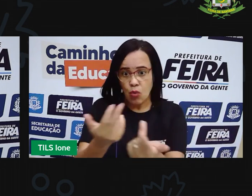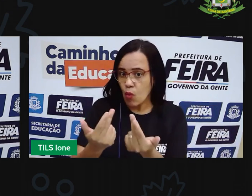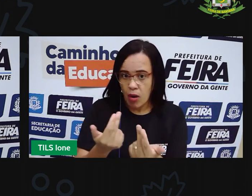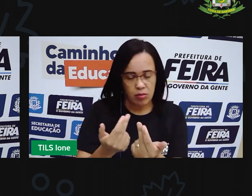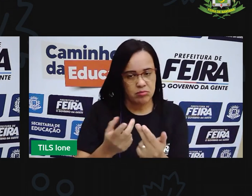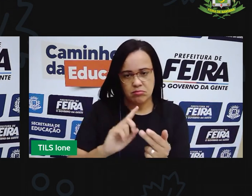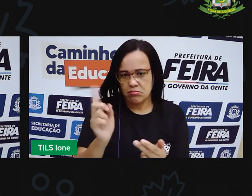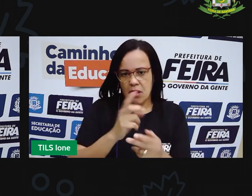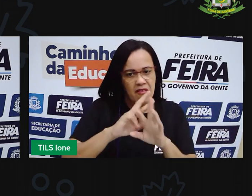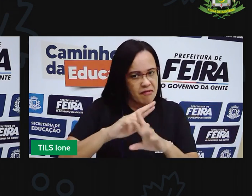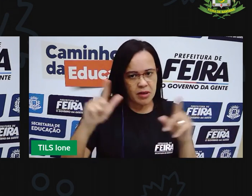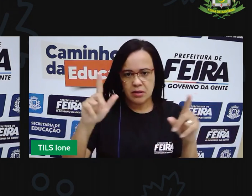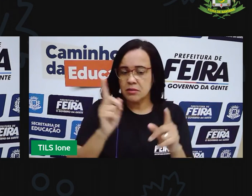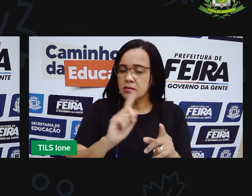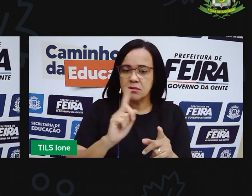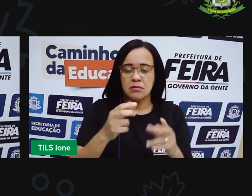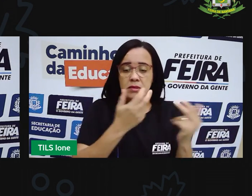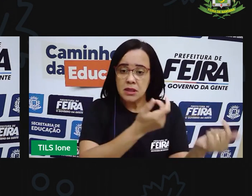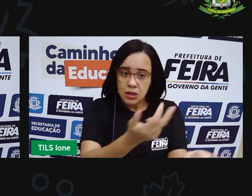um